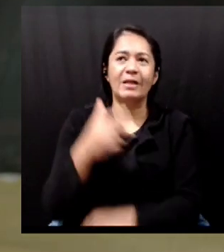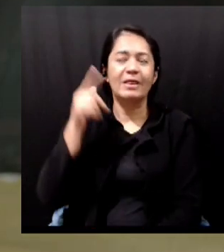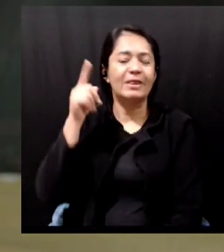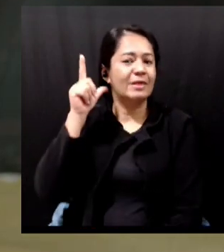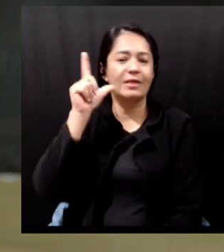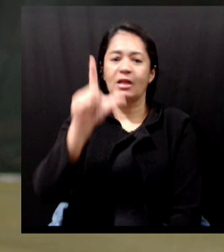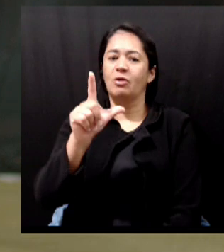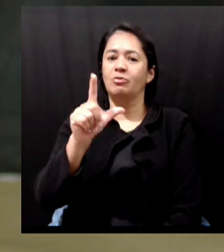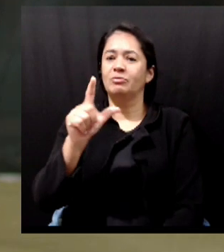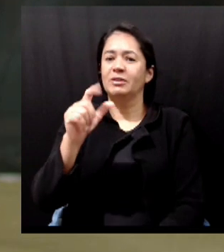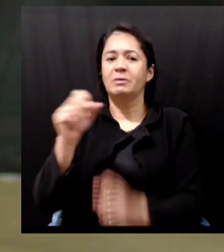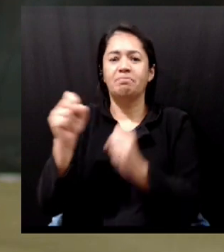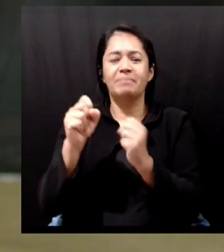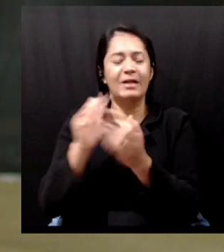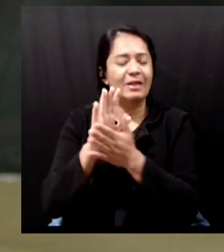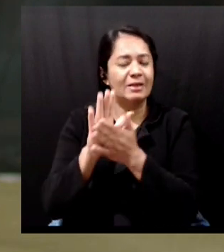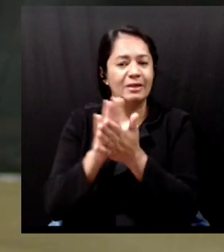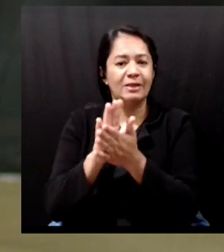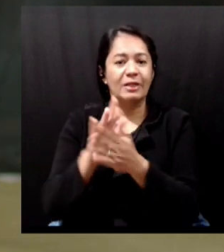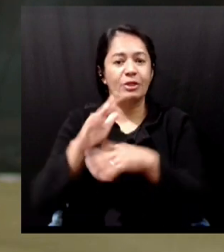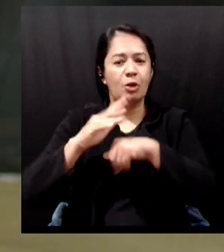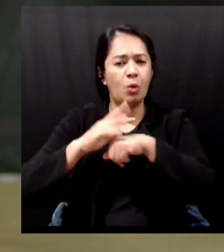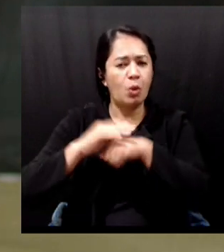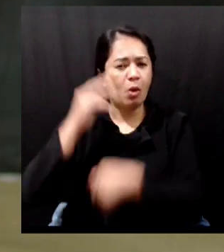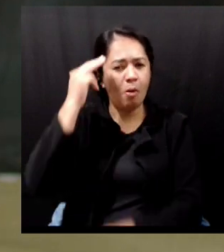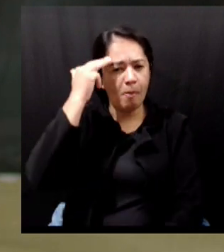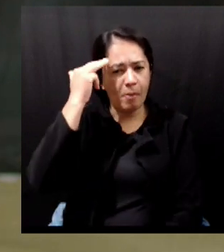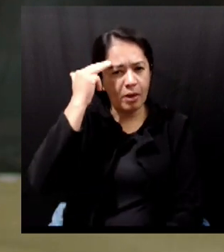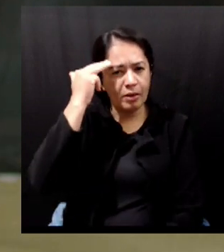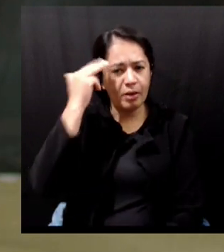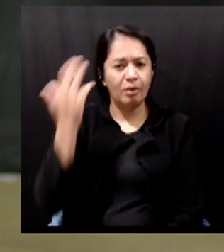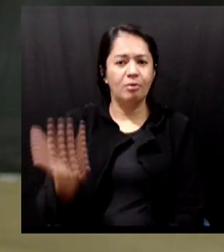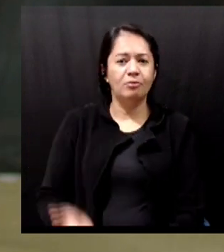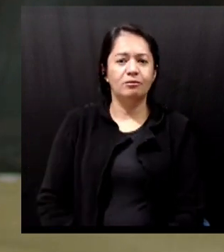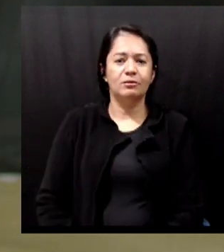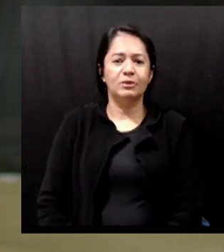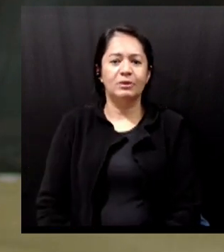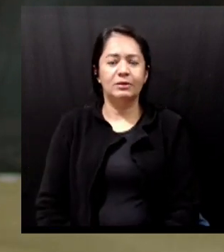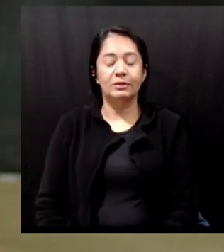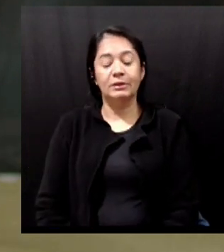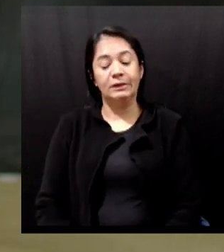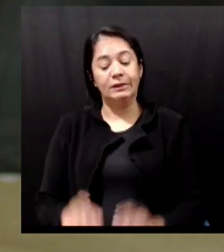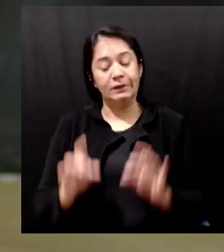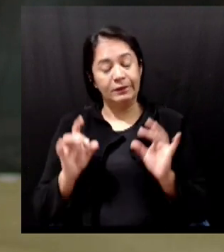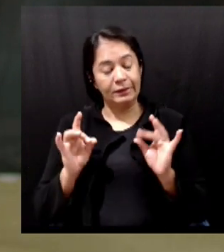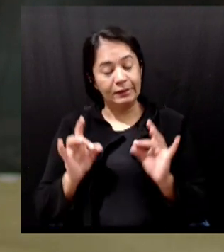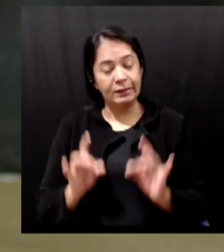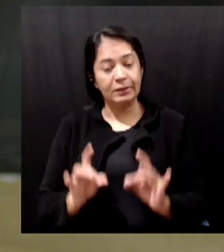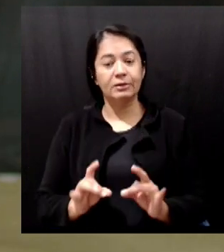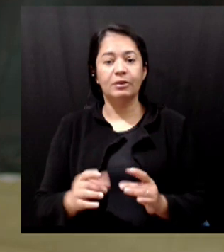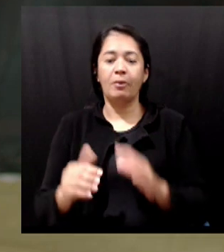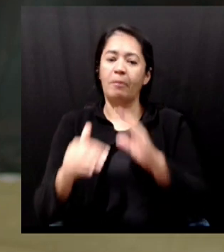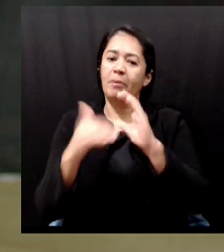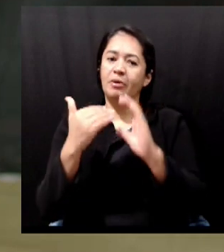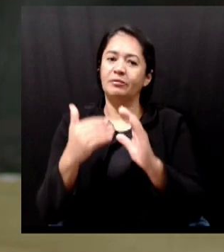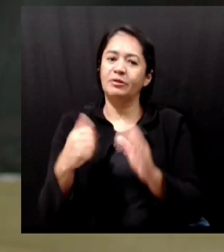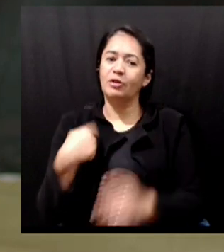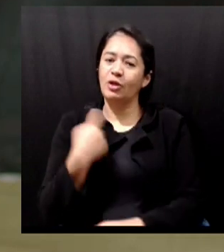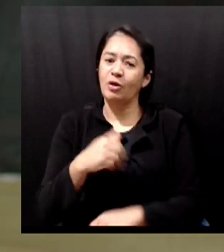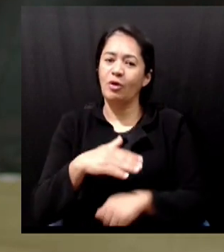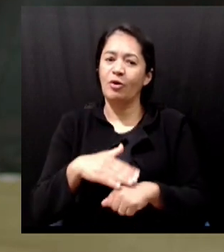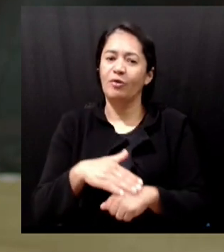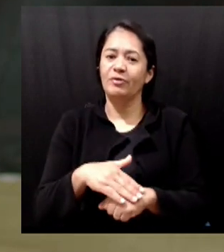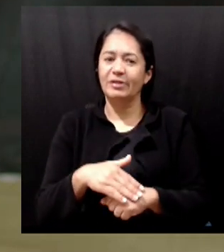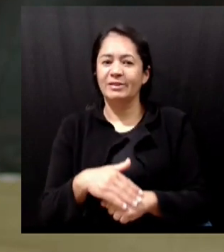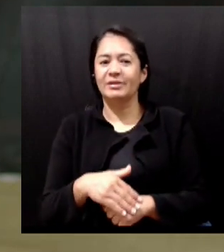impotência e um adoecimento mental? É muito delicado isso, hein? Manda para a gente sua mensagem, vamos falar contigo, fala com a gente também, interage